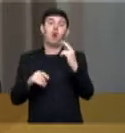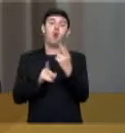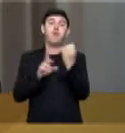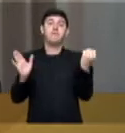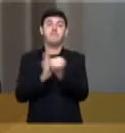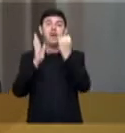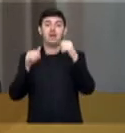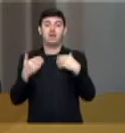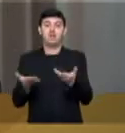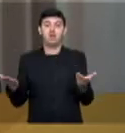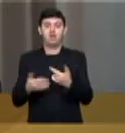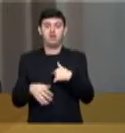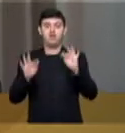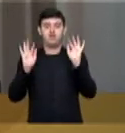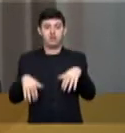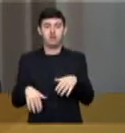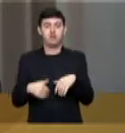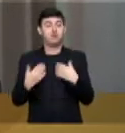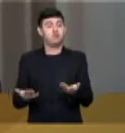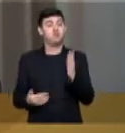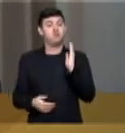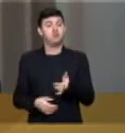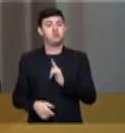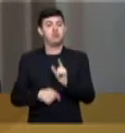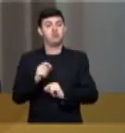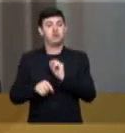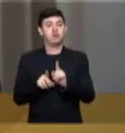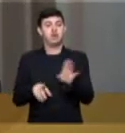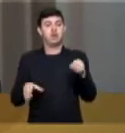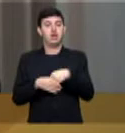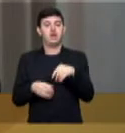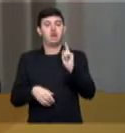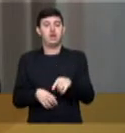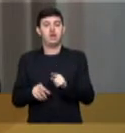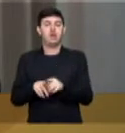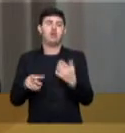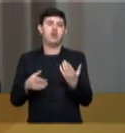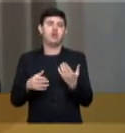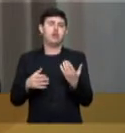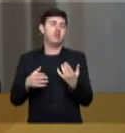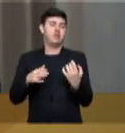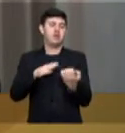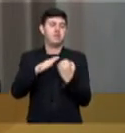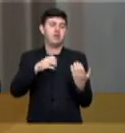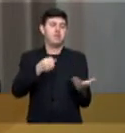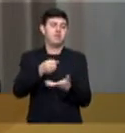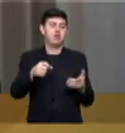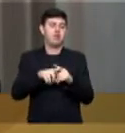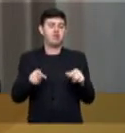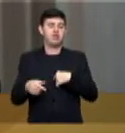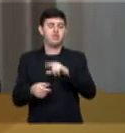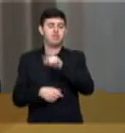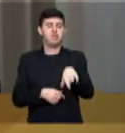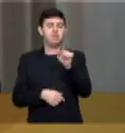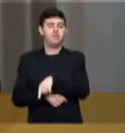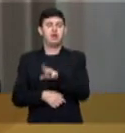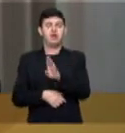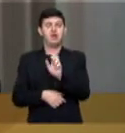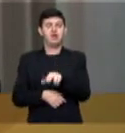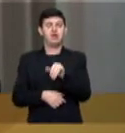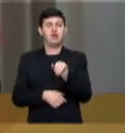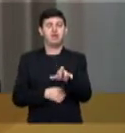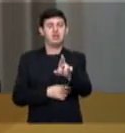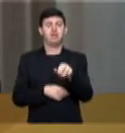estou concluindo. A mera existência da marca dentro do estabelecimento básico. Ao assim dispor, há o banimento por completo